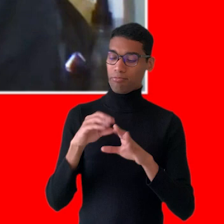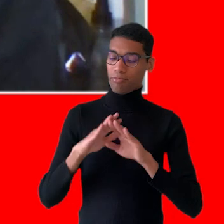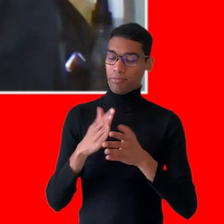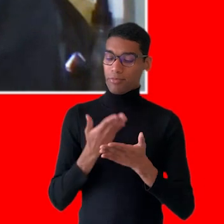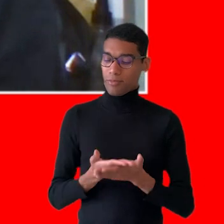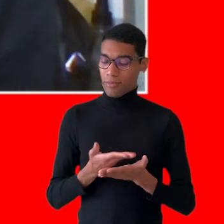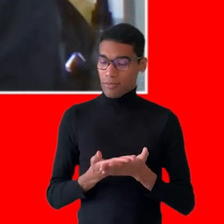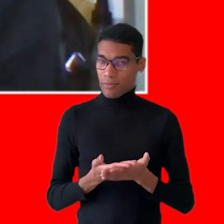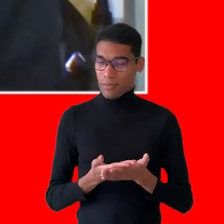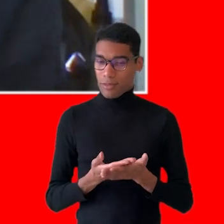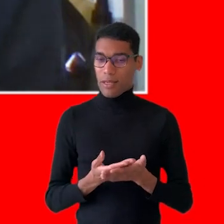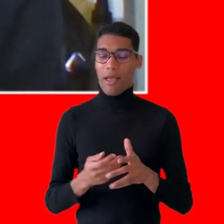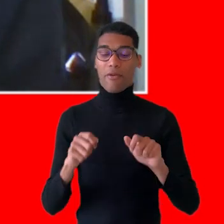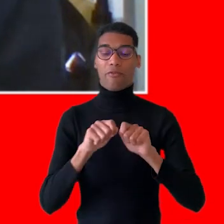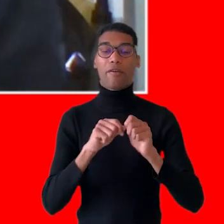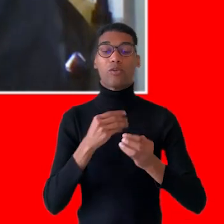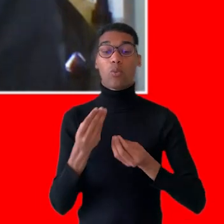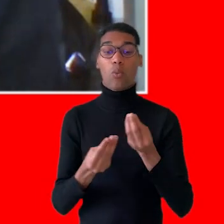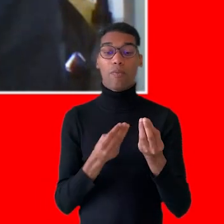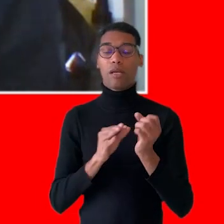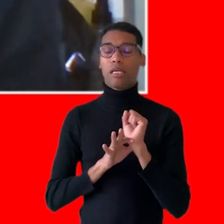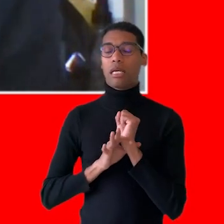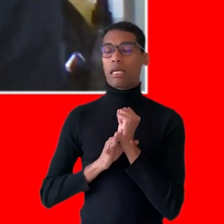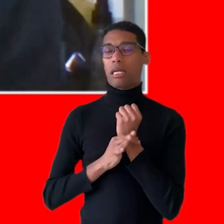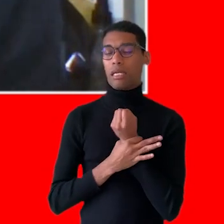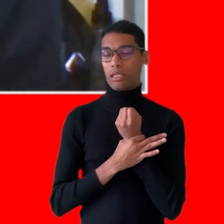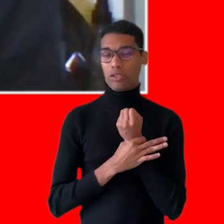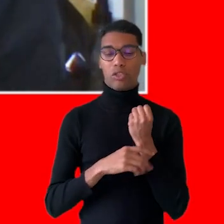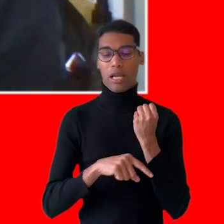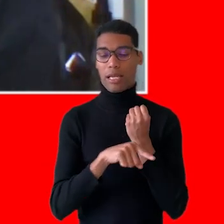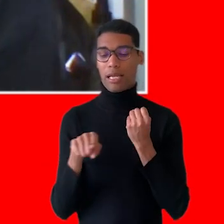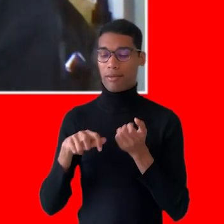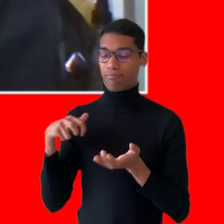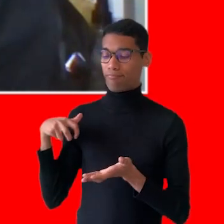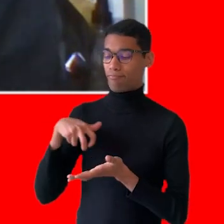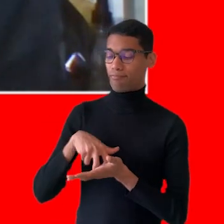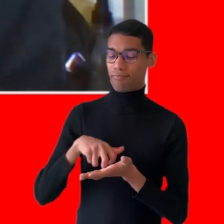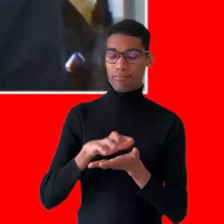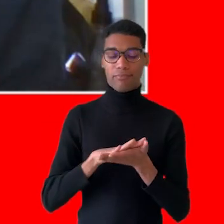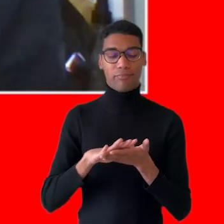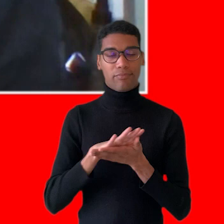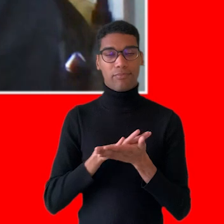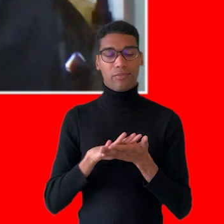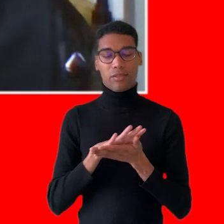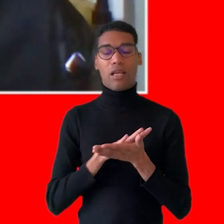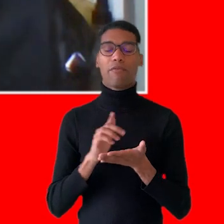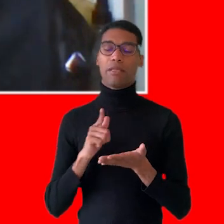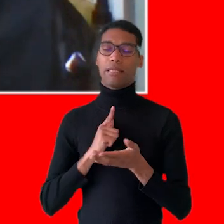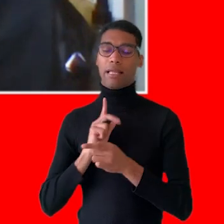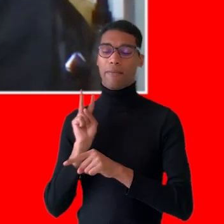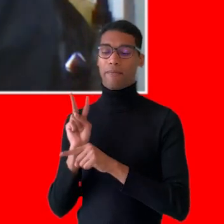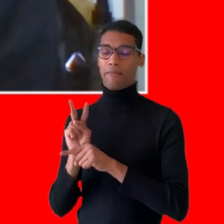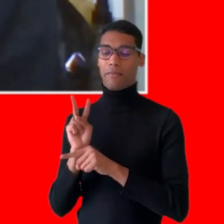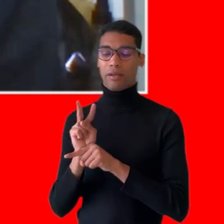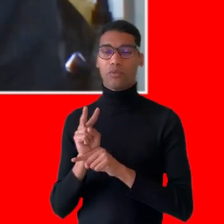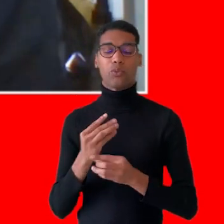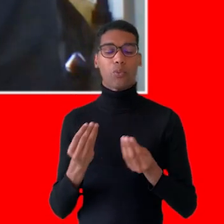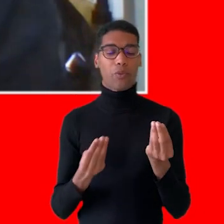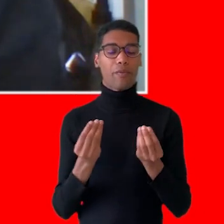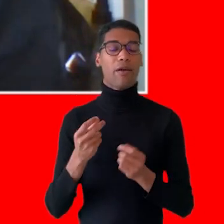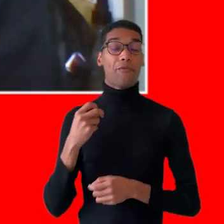é feita com a garantia de que eles não serão punidos, eles serão protegidos pelos